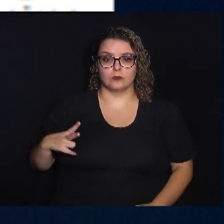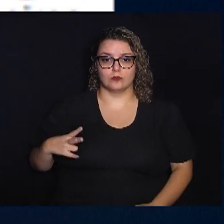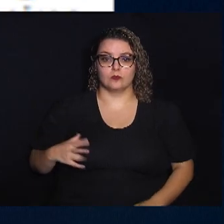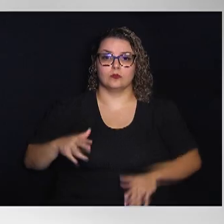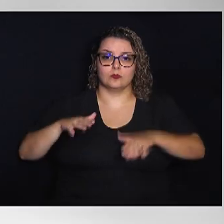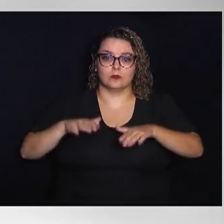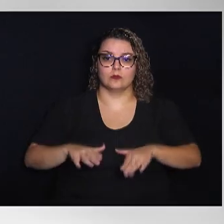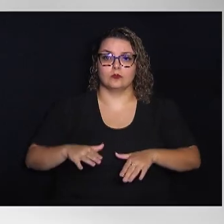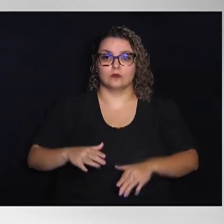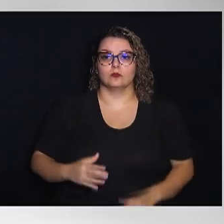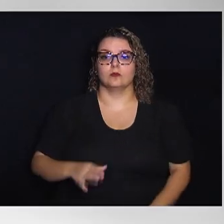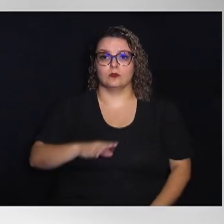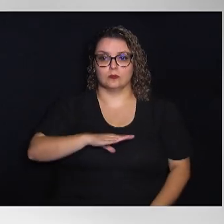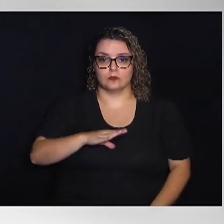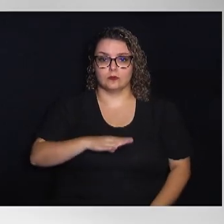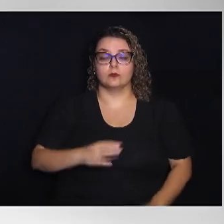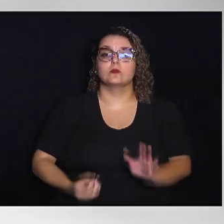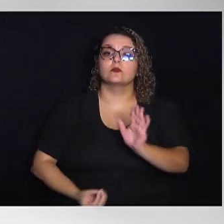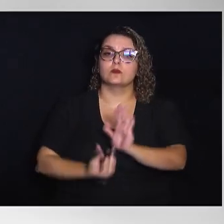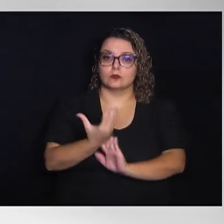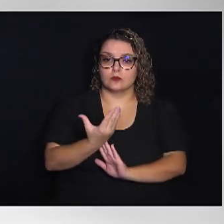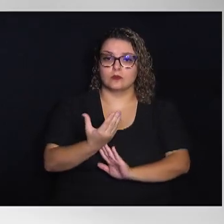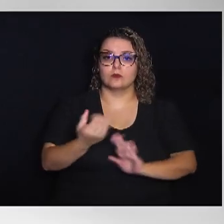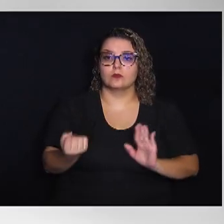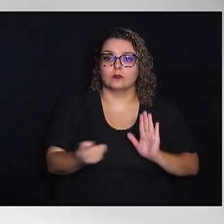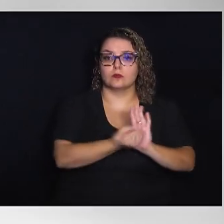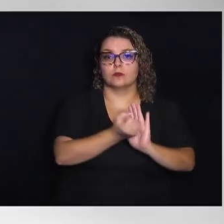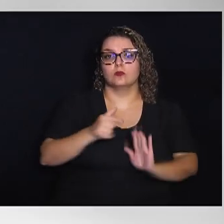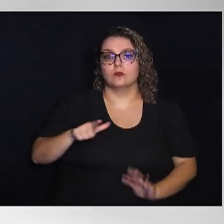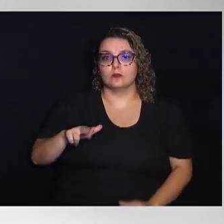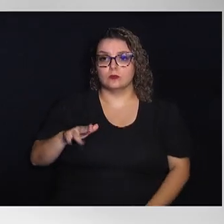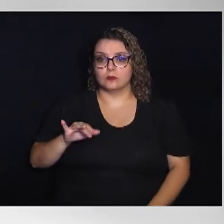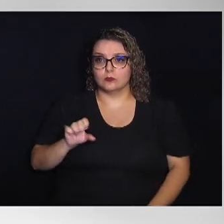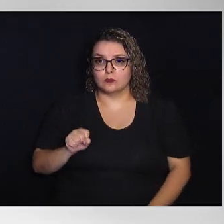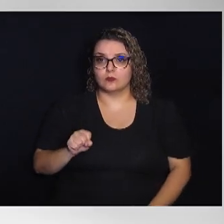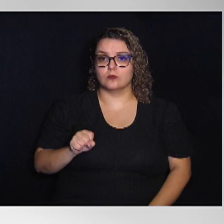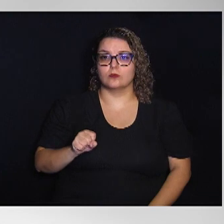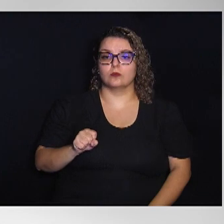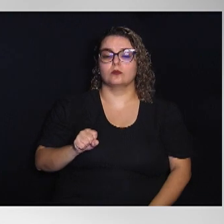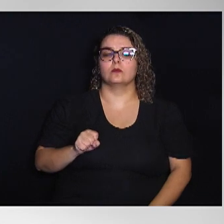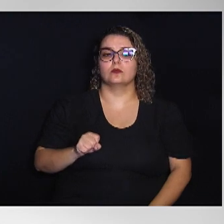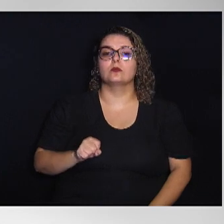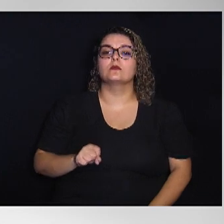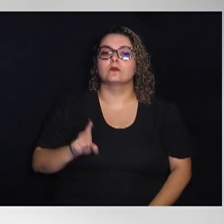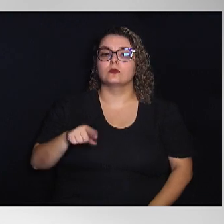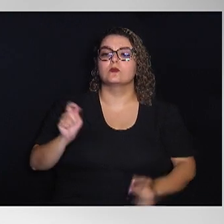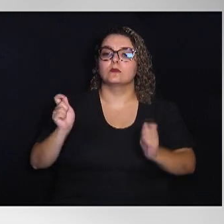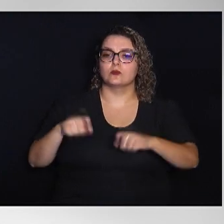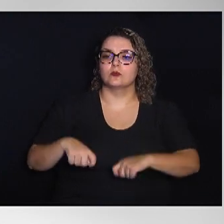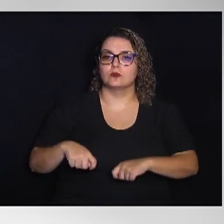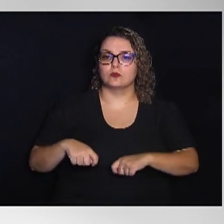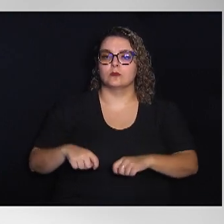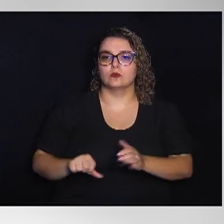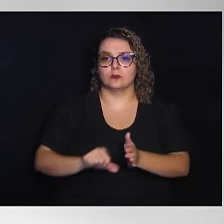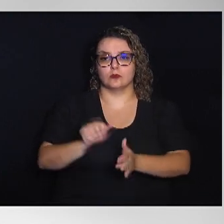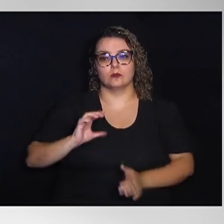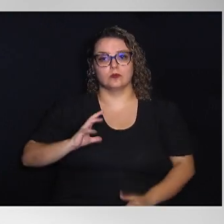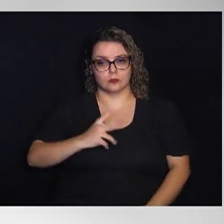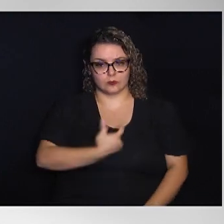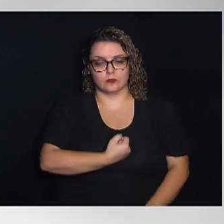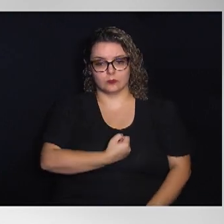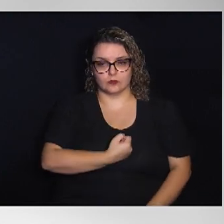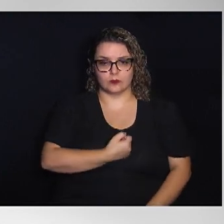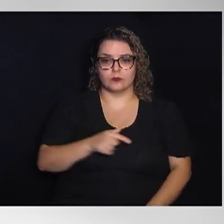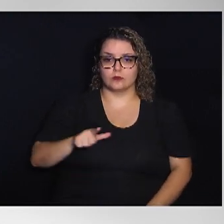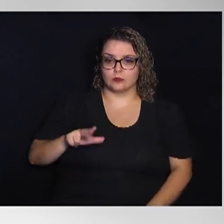na cidade, e institui o selo Lucas Begali Zamora de Souza de capacitação em primeiros socorros.